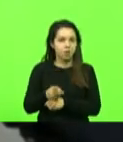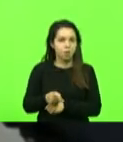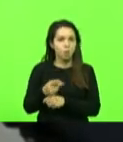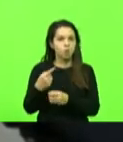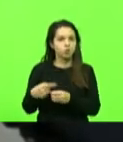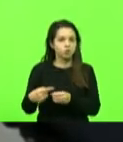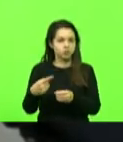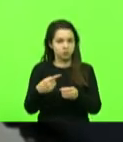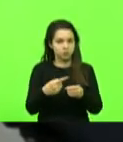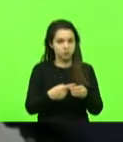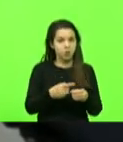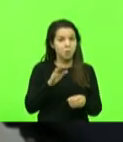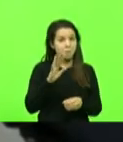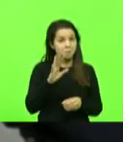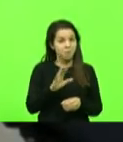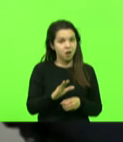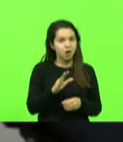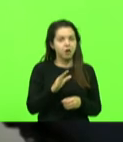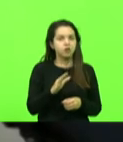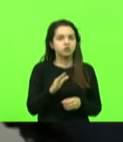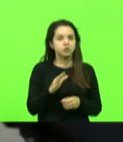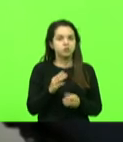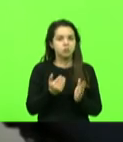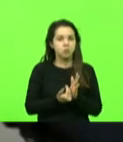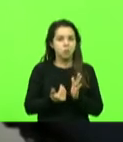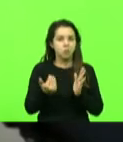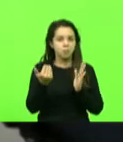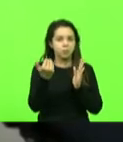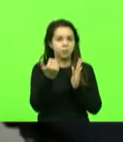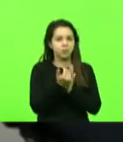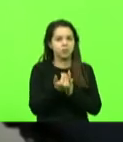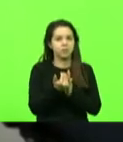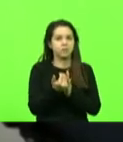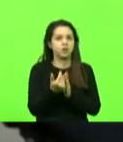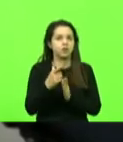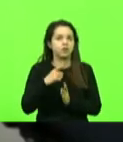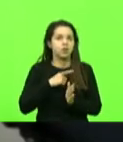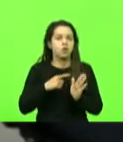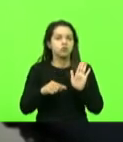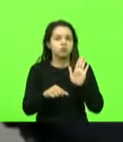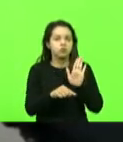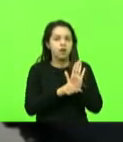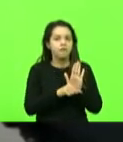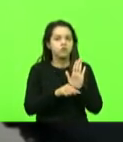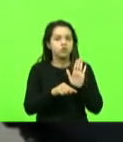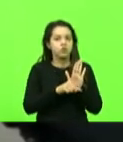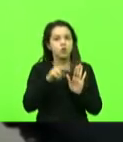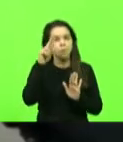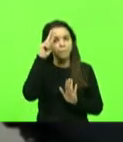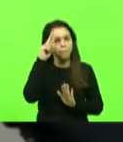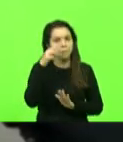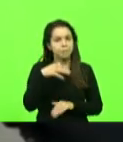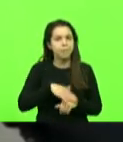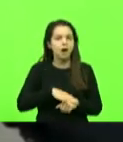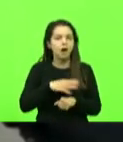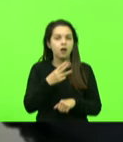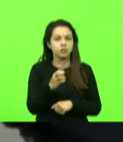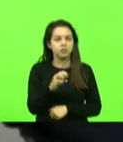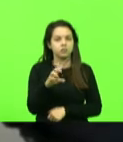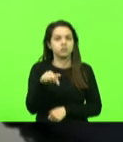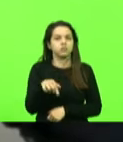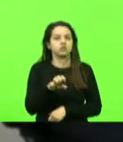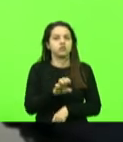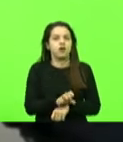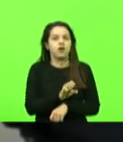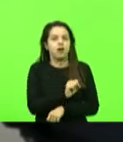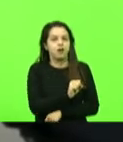um cofinanciamento a qual tinha um déficit histórico há mais de 10 anos aqui no estado de Santa Catarina, que mesmo com todo o aumento